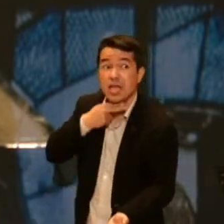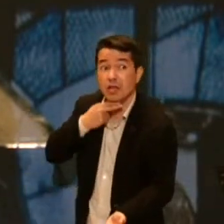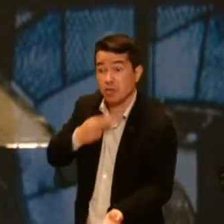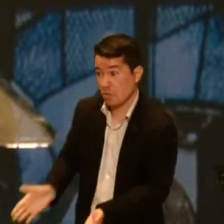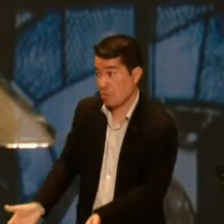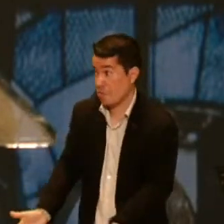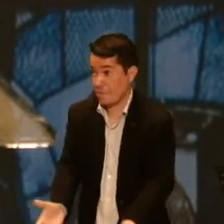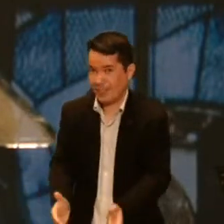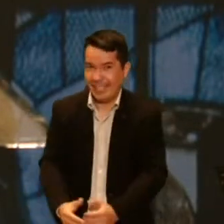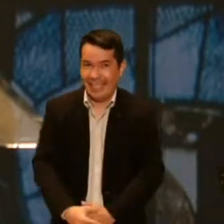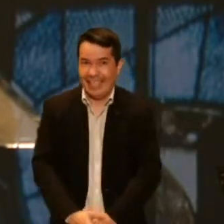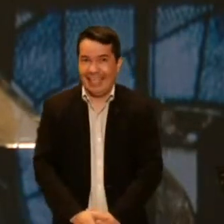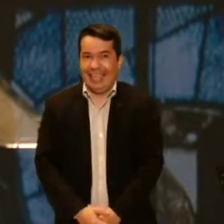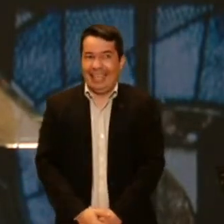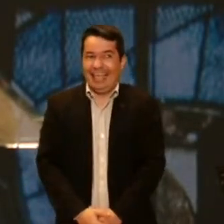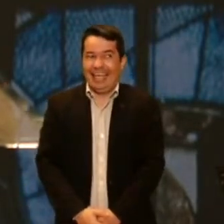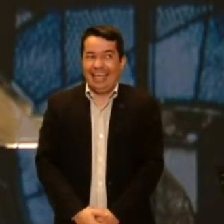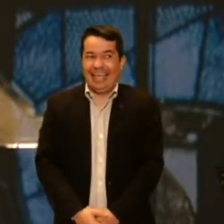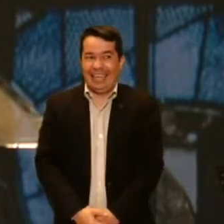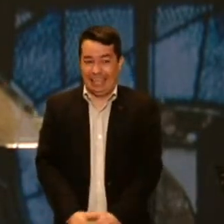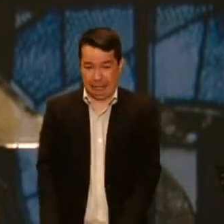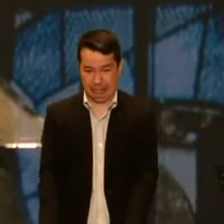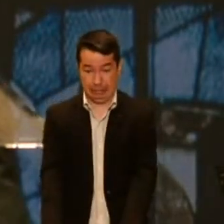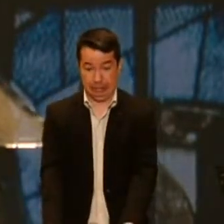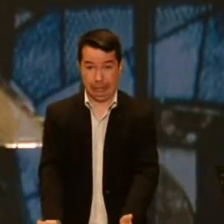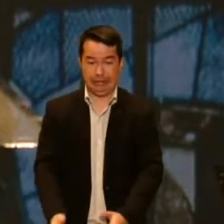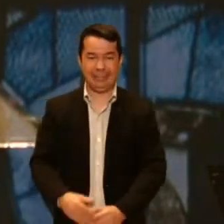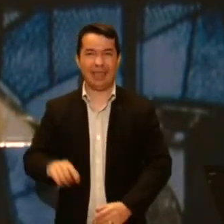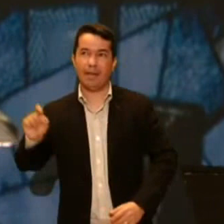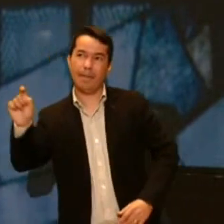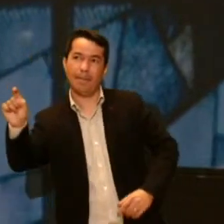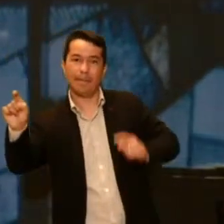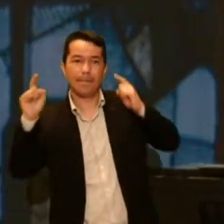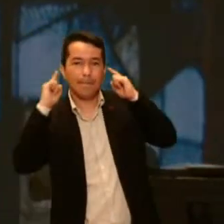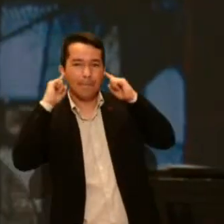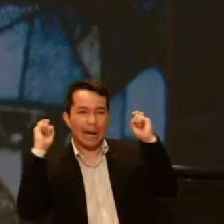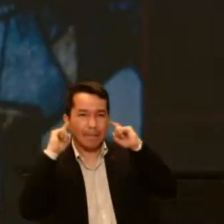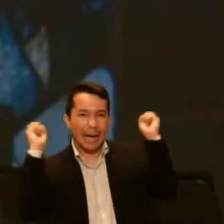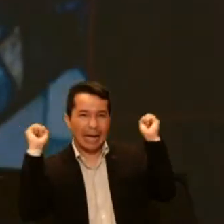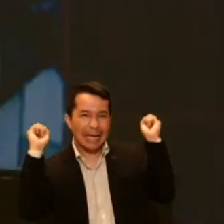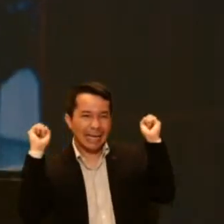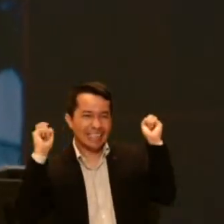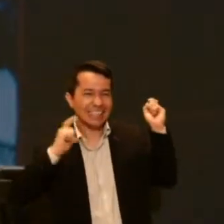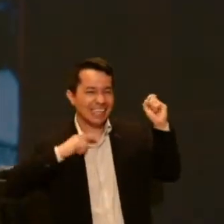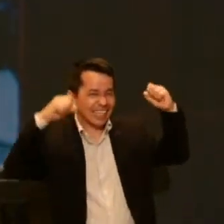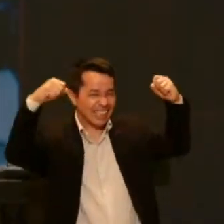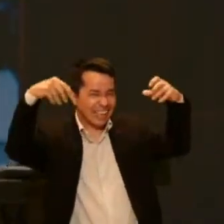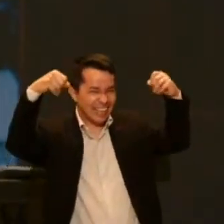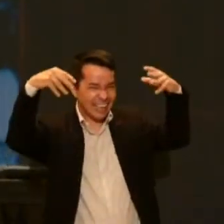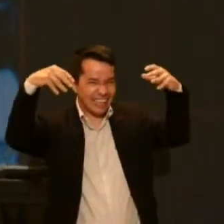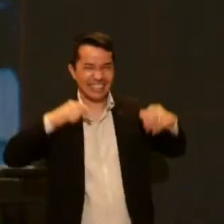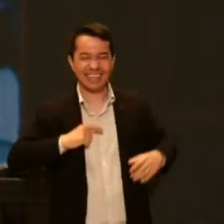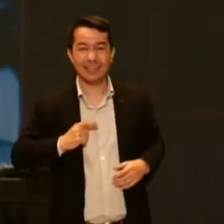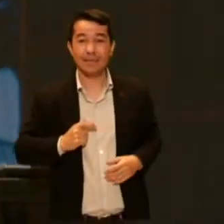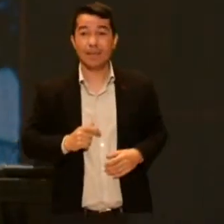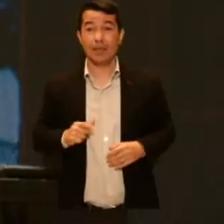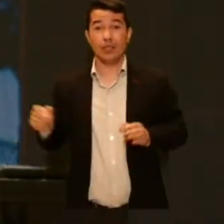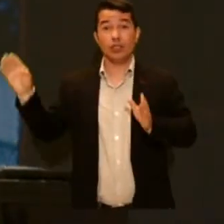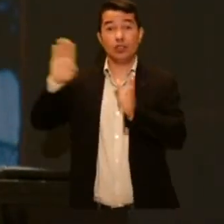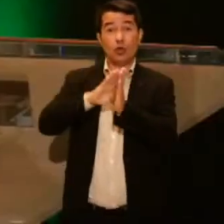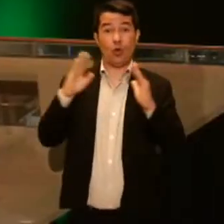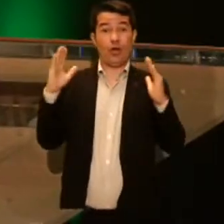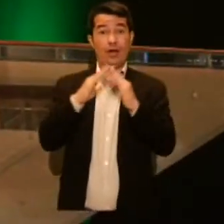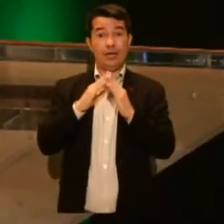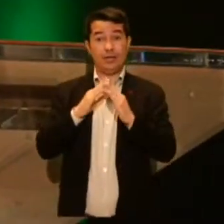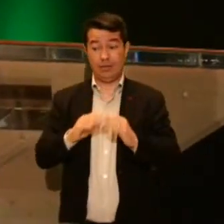A estratégia é boa, né? Fala a verdade, né? E aí então eles chegaram naquela casa. Quando chegaram naquela casa,